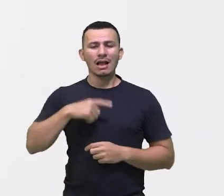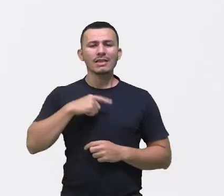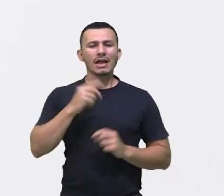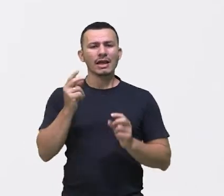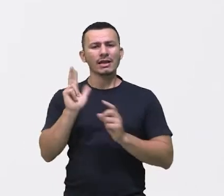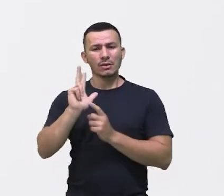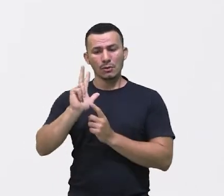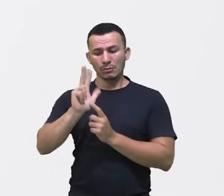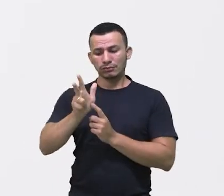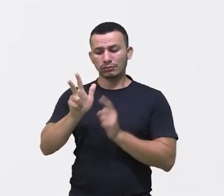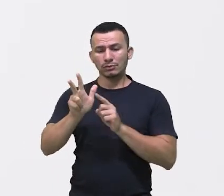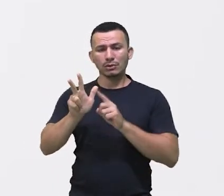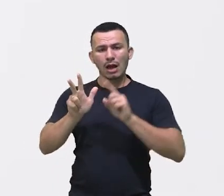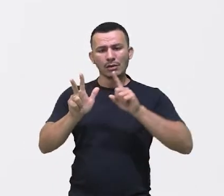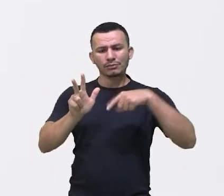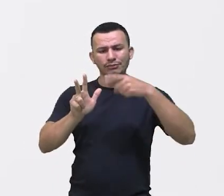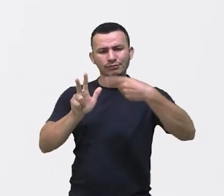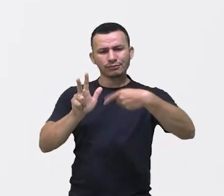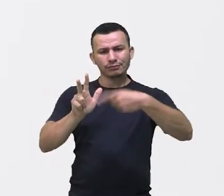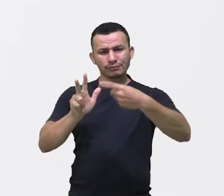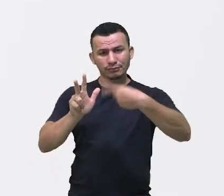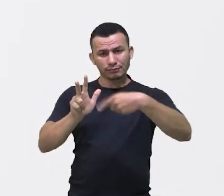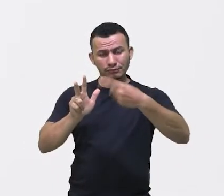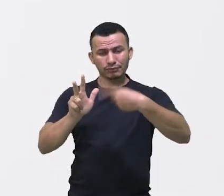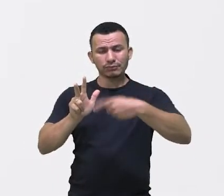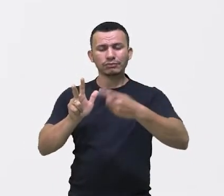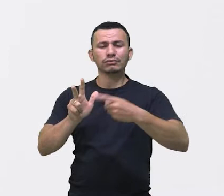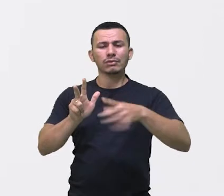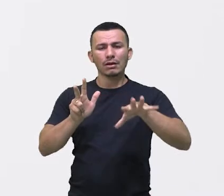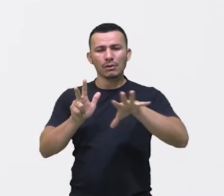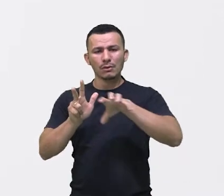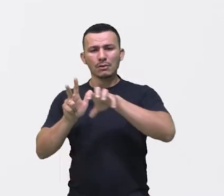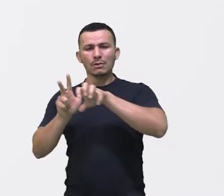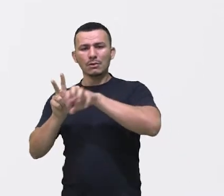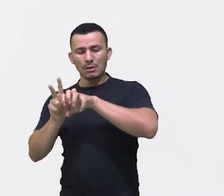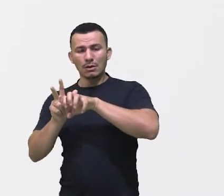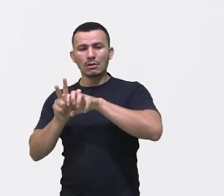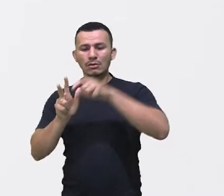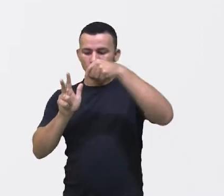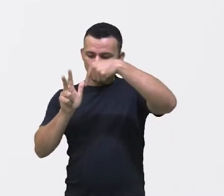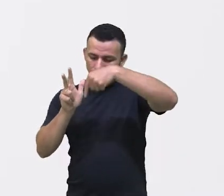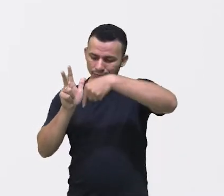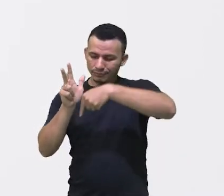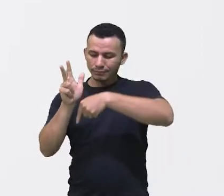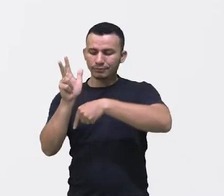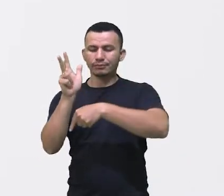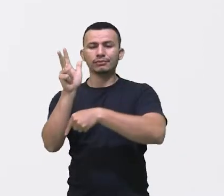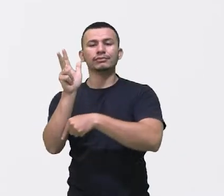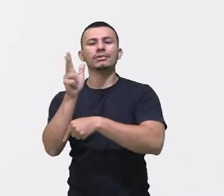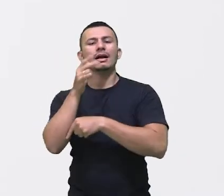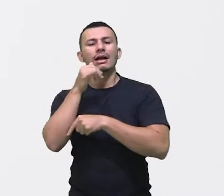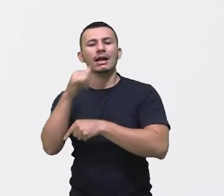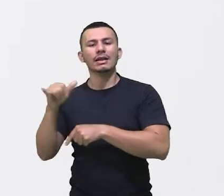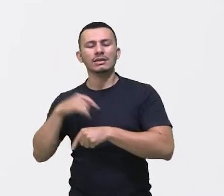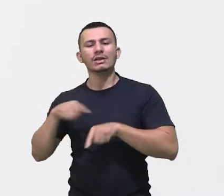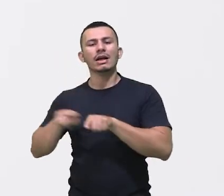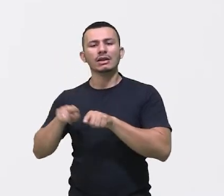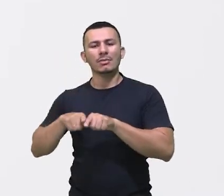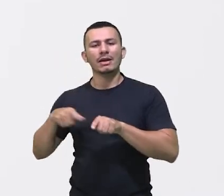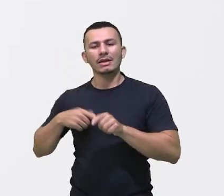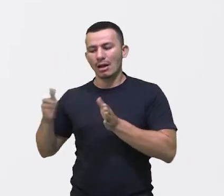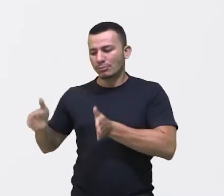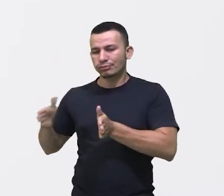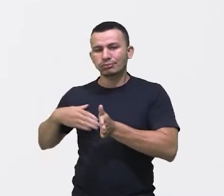gire, ele vai gerando energia que vai percorrendo aqui, e aqui embaixo ele vai chegando numa bateria que também vai